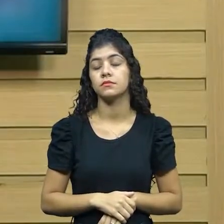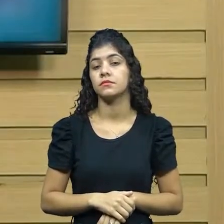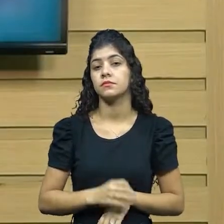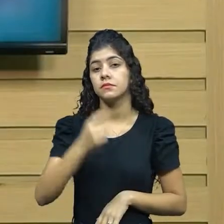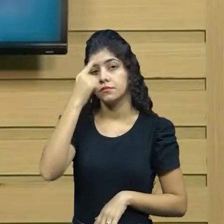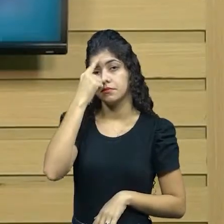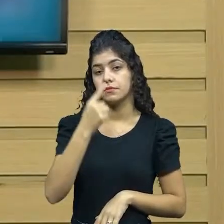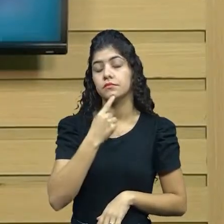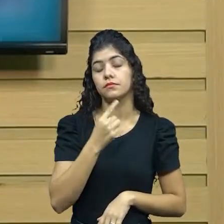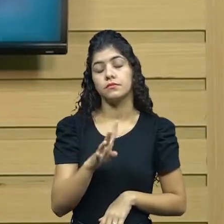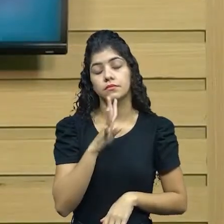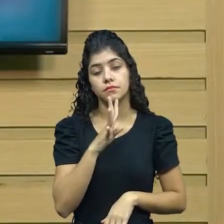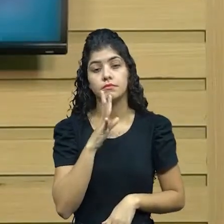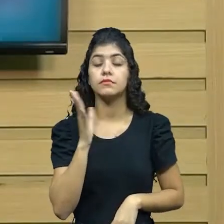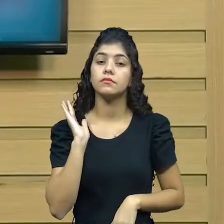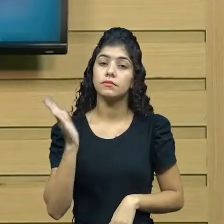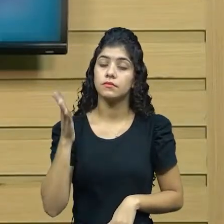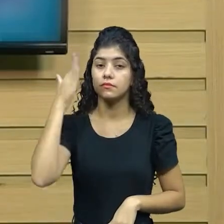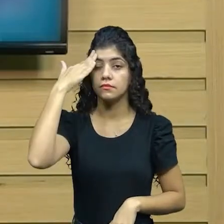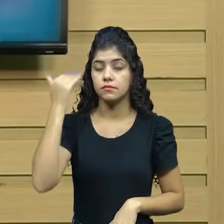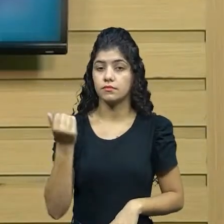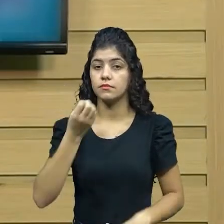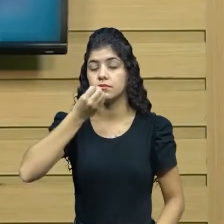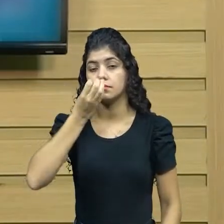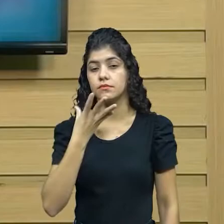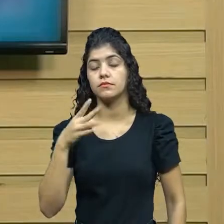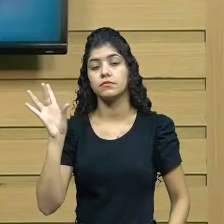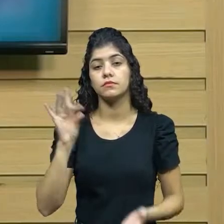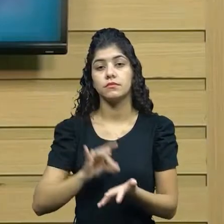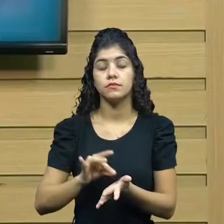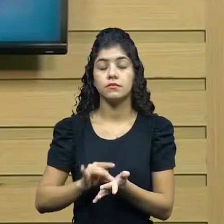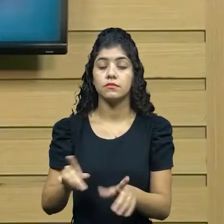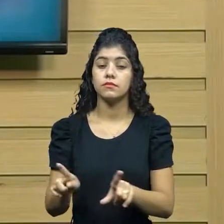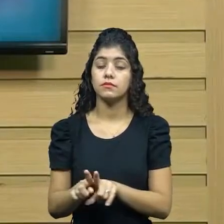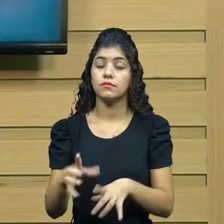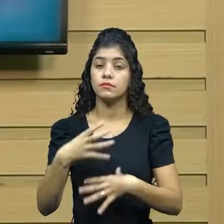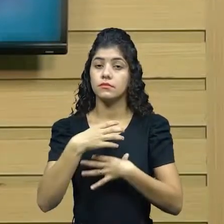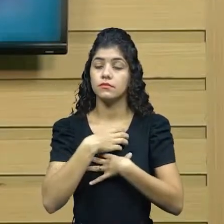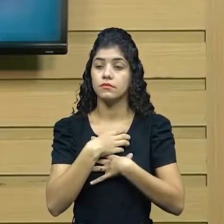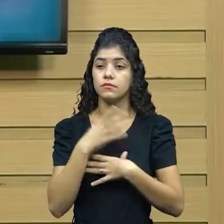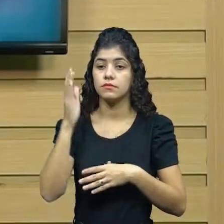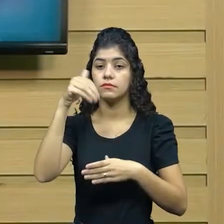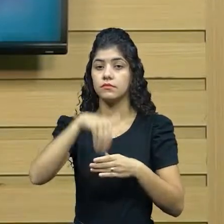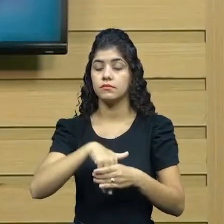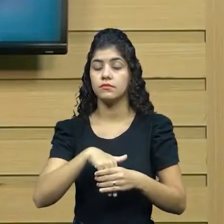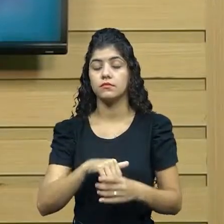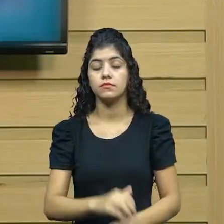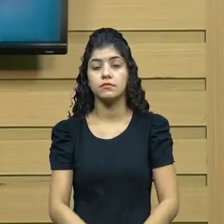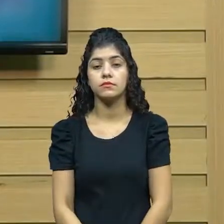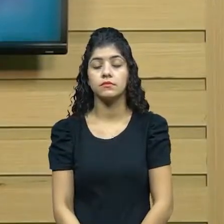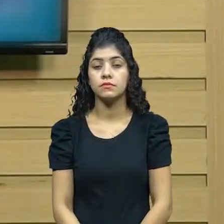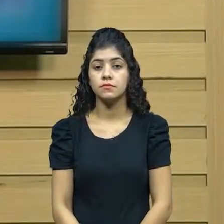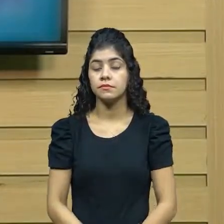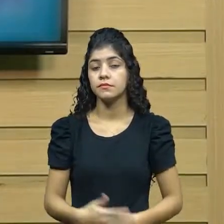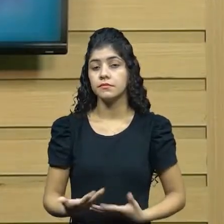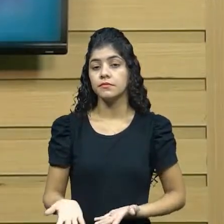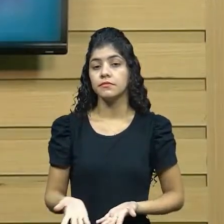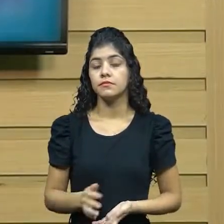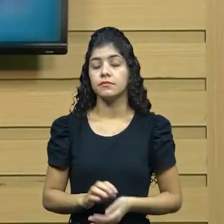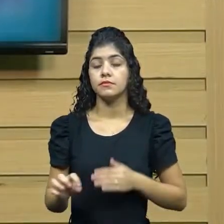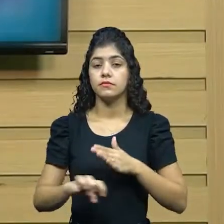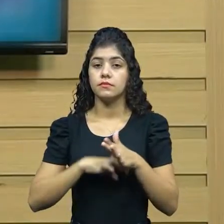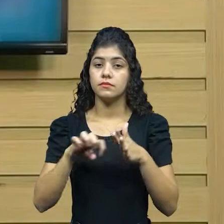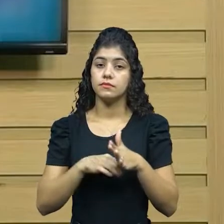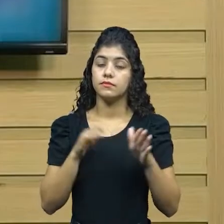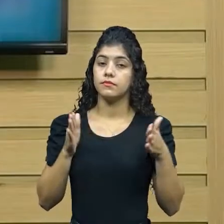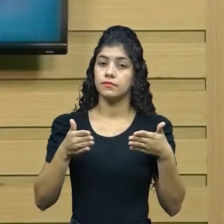ele já conhece, que ele sabe que é bom e que ele também se sente participante. Então, as empresas se voltam